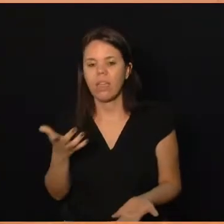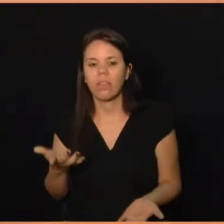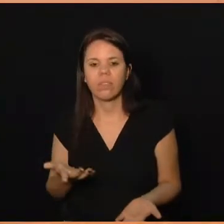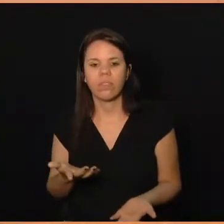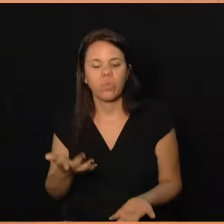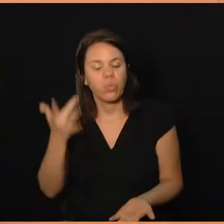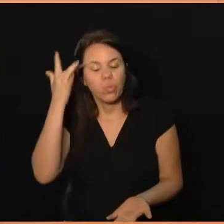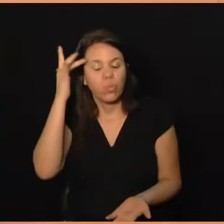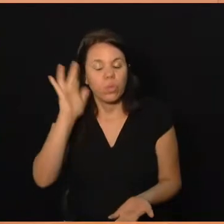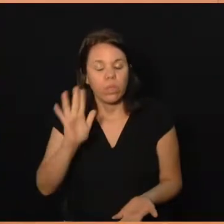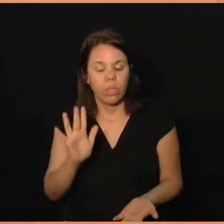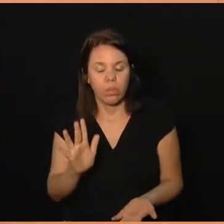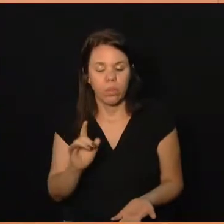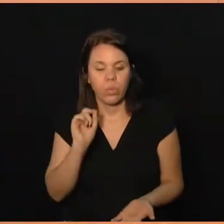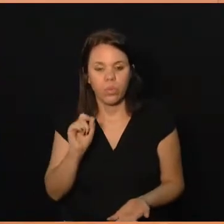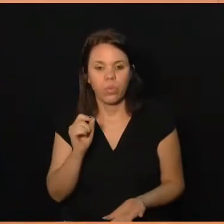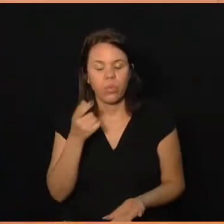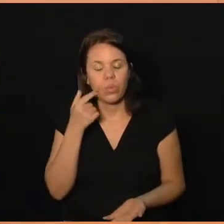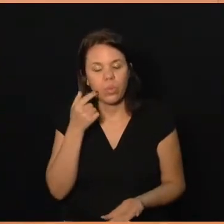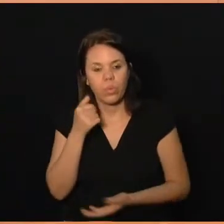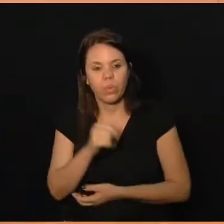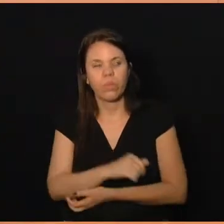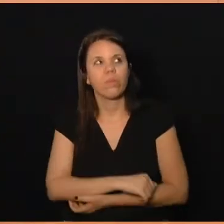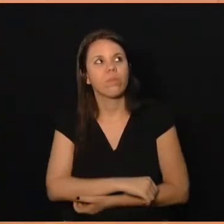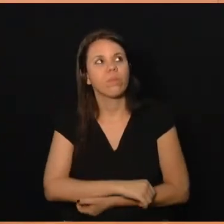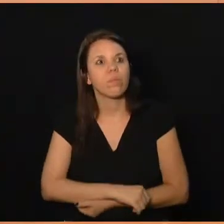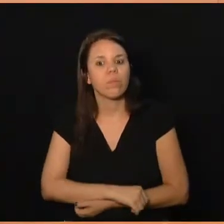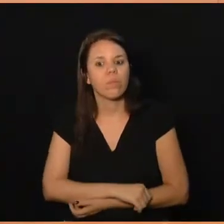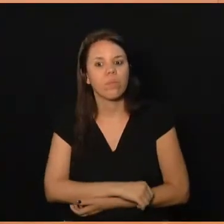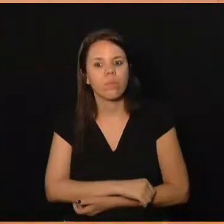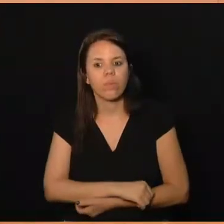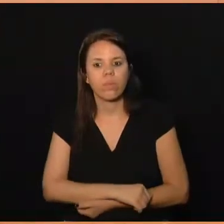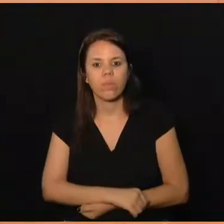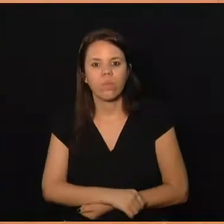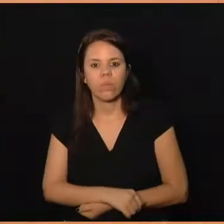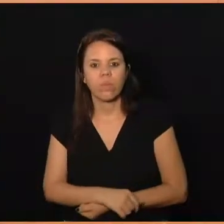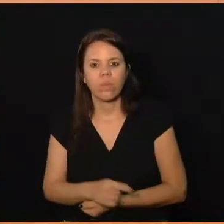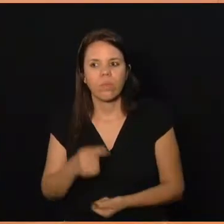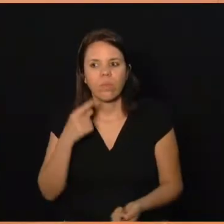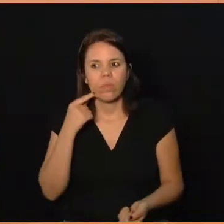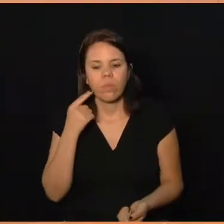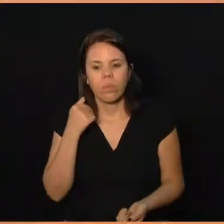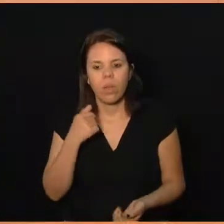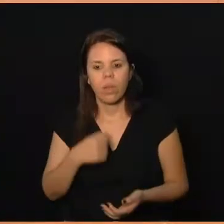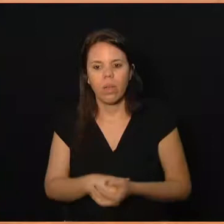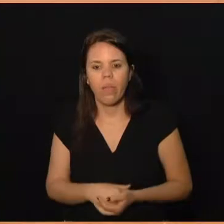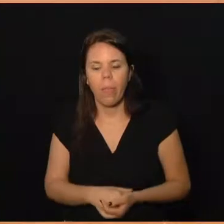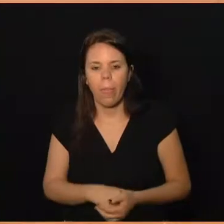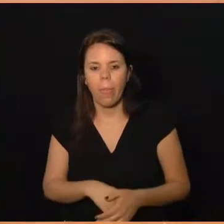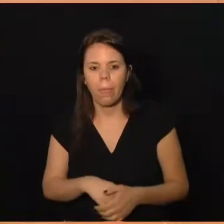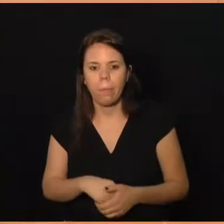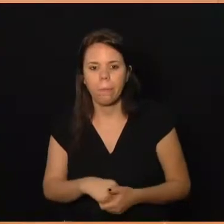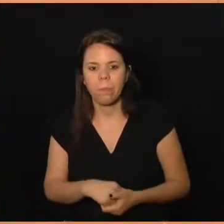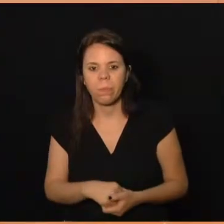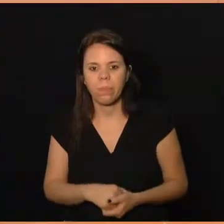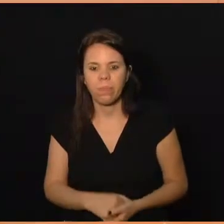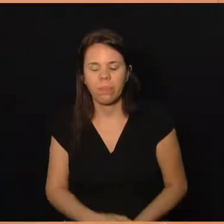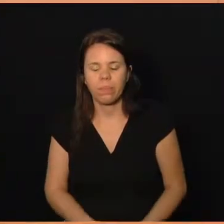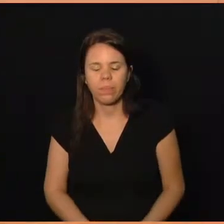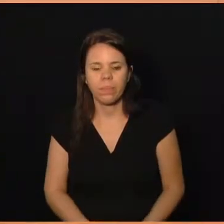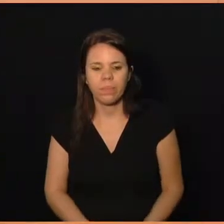Ele não sabe que a balinha é o êxtase. Acho que é bala de padaria de goma.